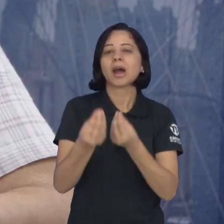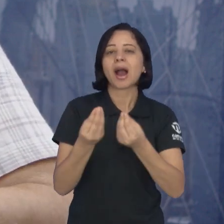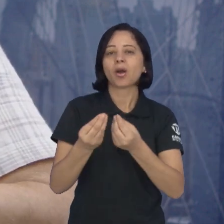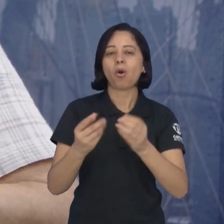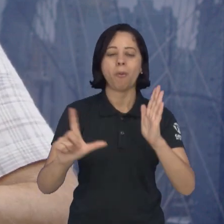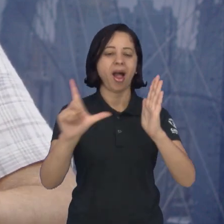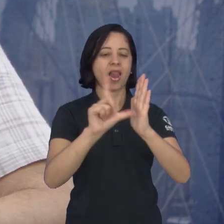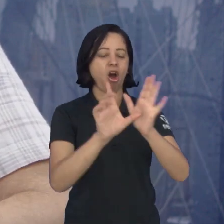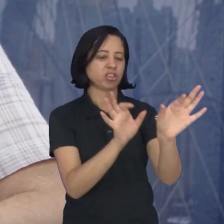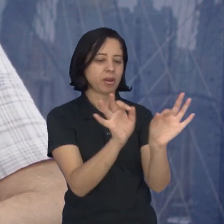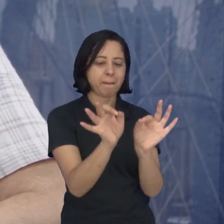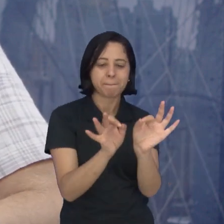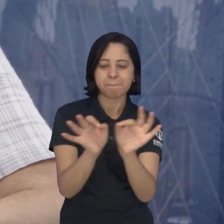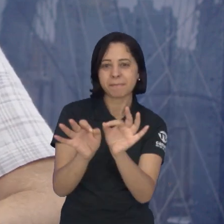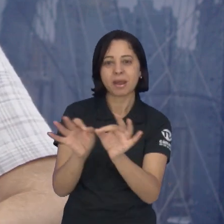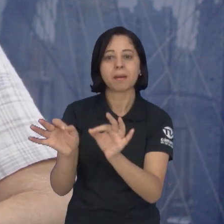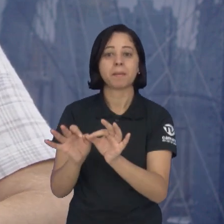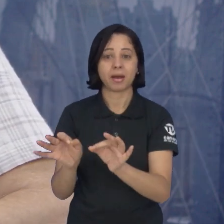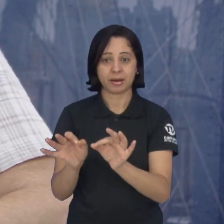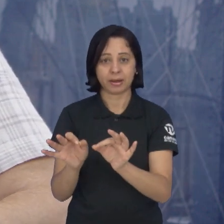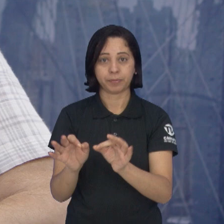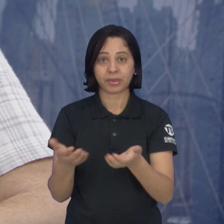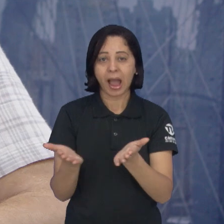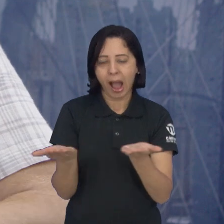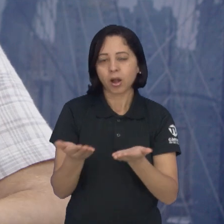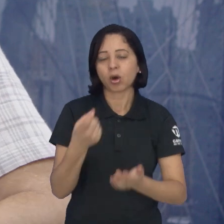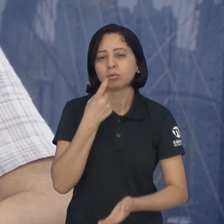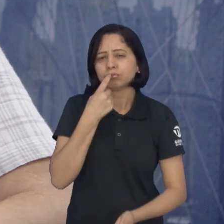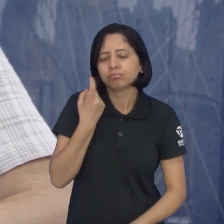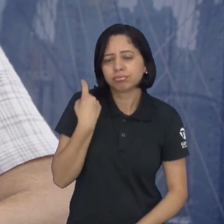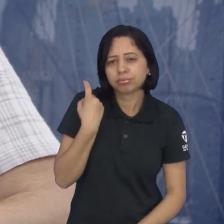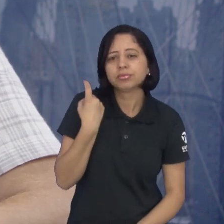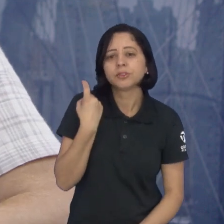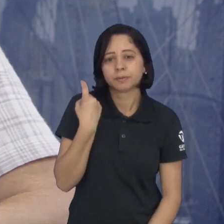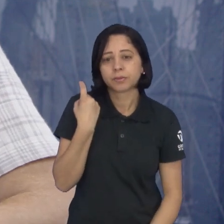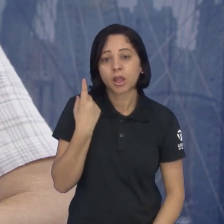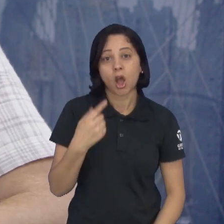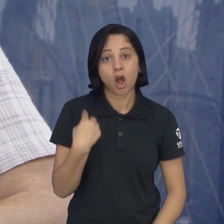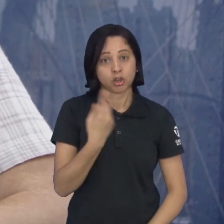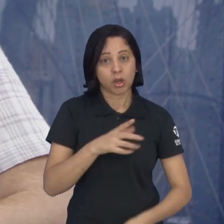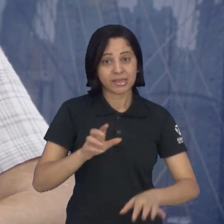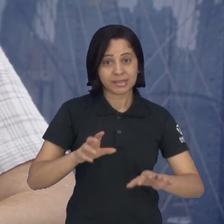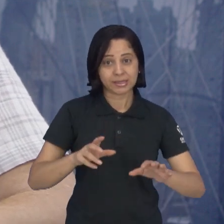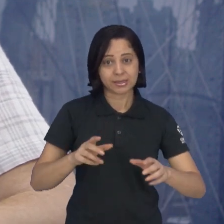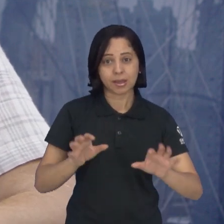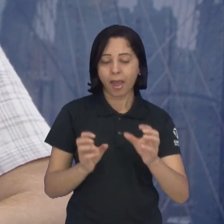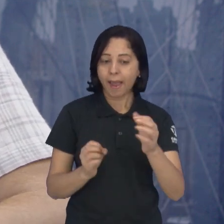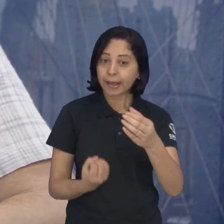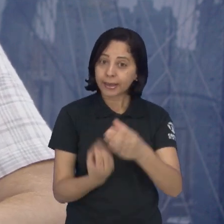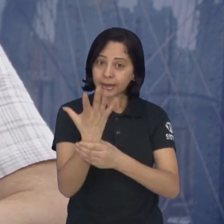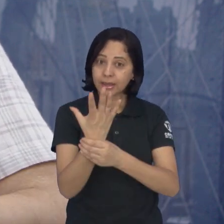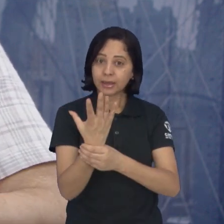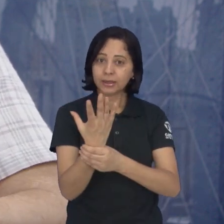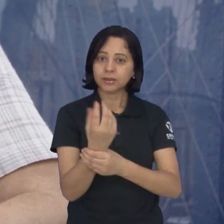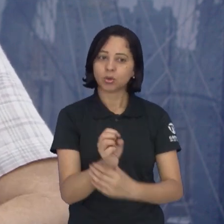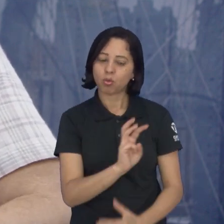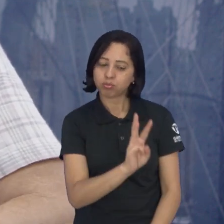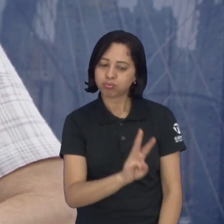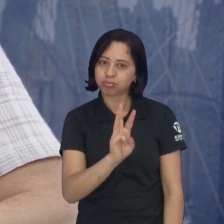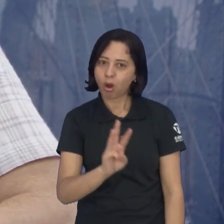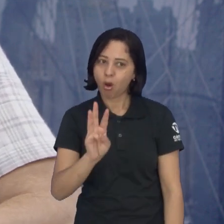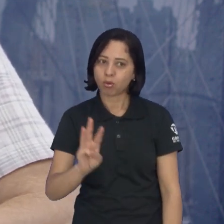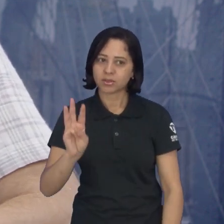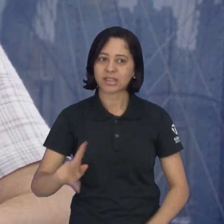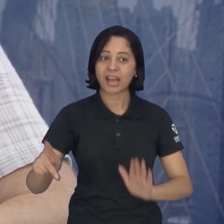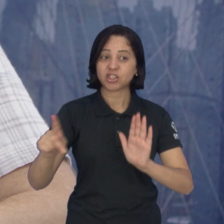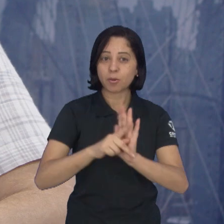cliente, como manter o cliente. E agora, recentemente, trabalhamos também numa plataforma de e-commerce, para poder ajudar,